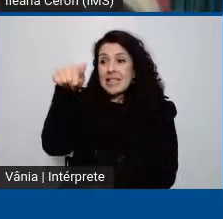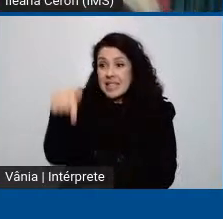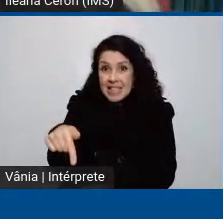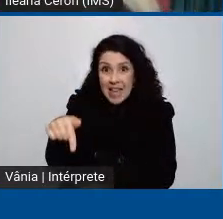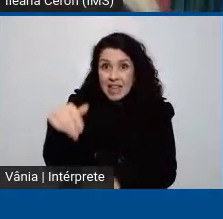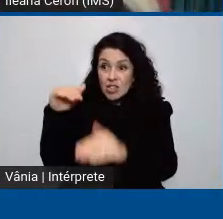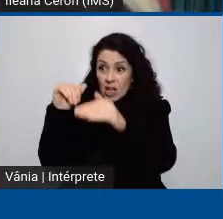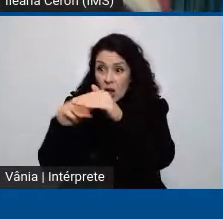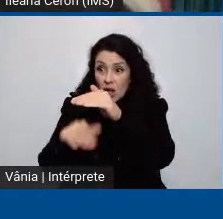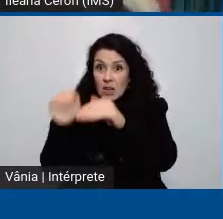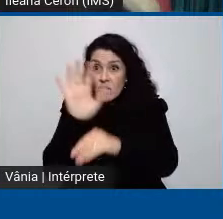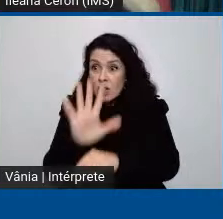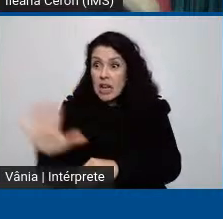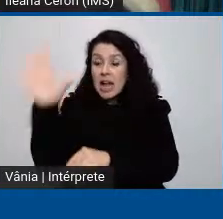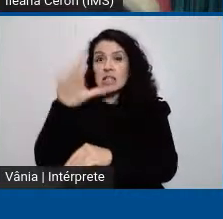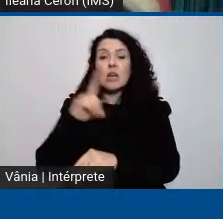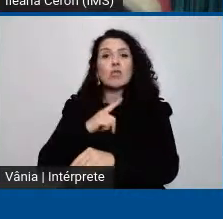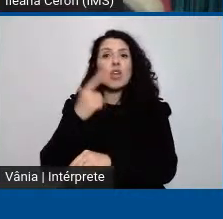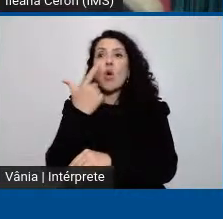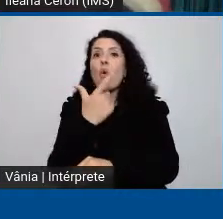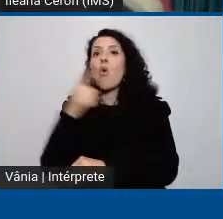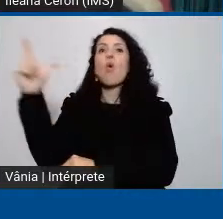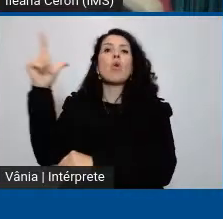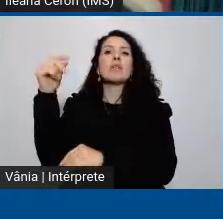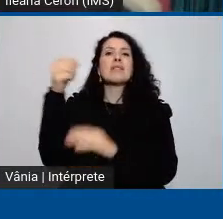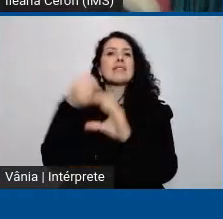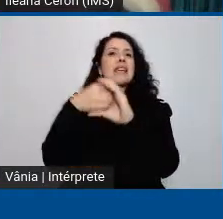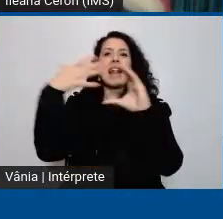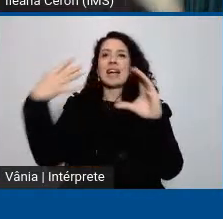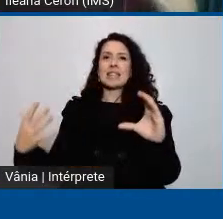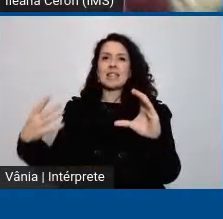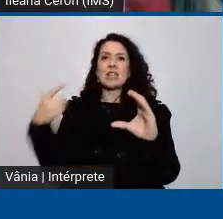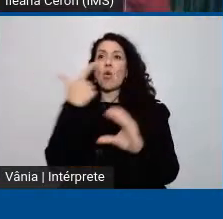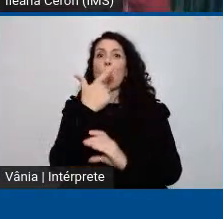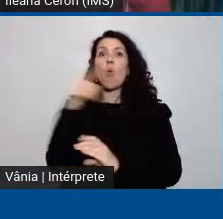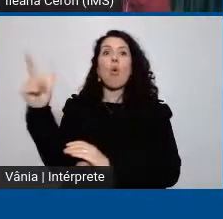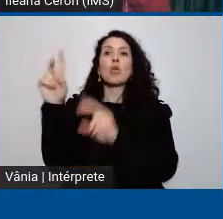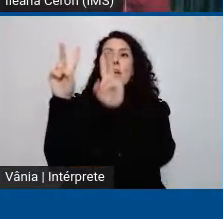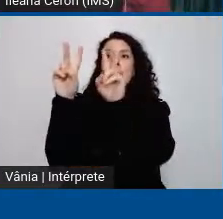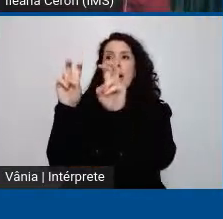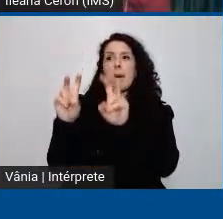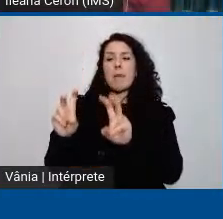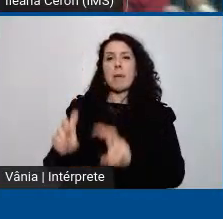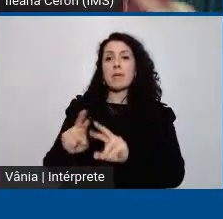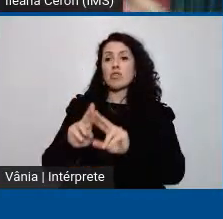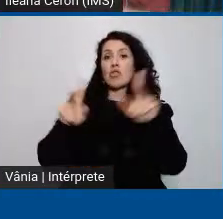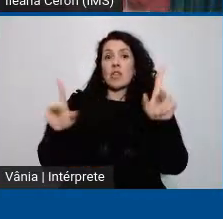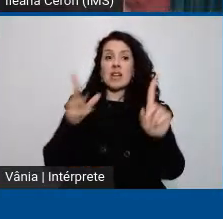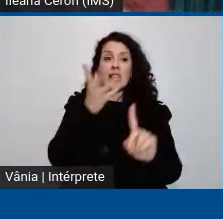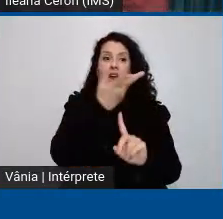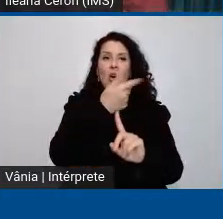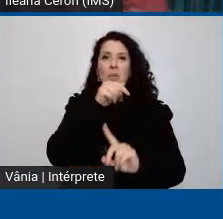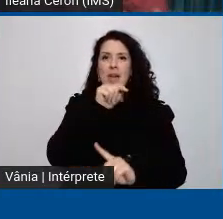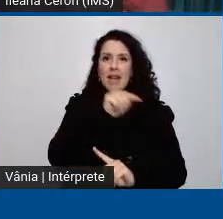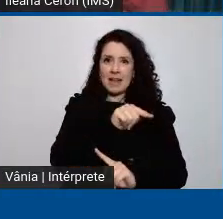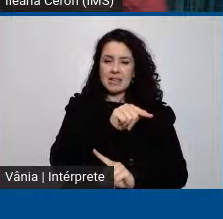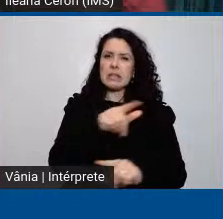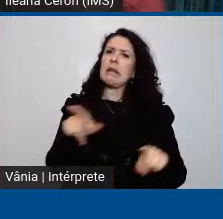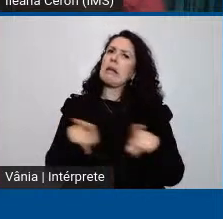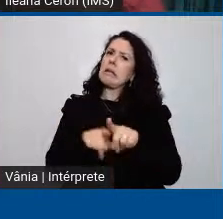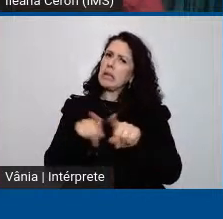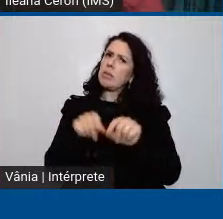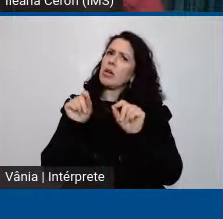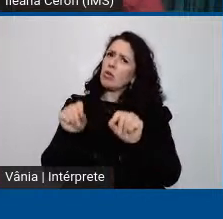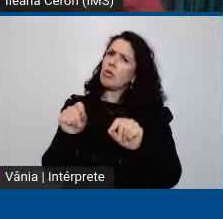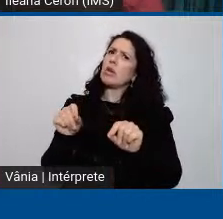eles abriam um outro universo, bem distinto, né, para além da obra, né? E, embora eles fossem muito heterogêneos